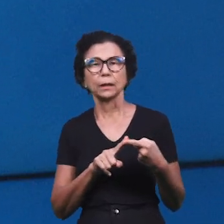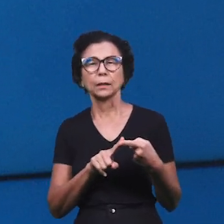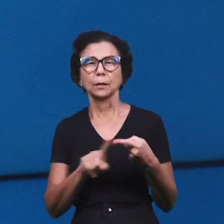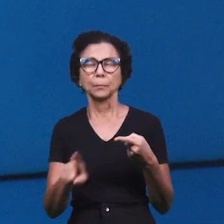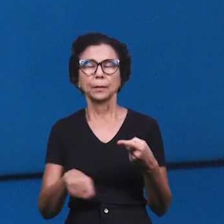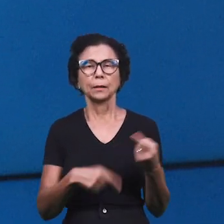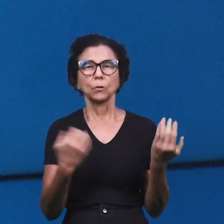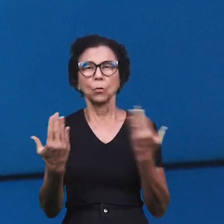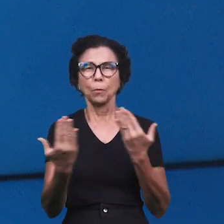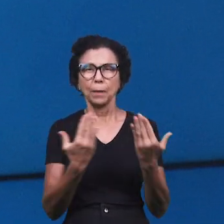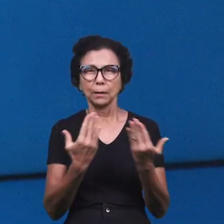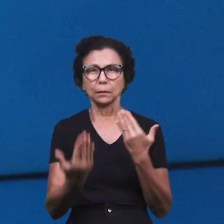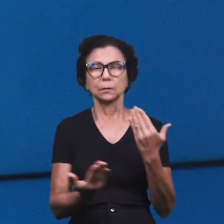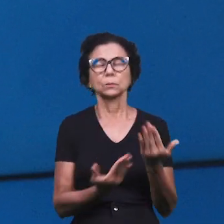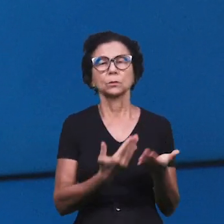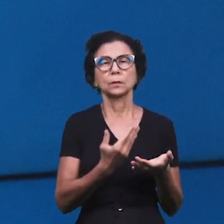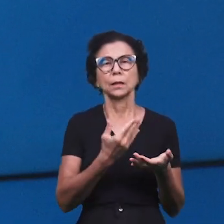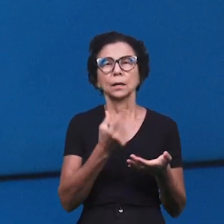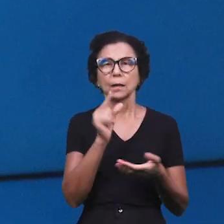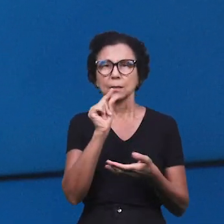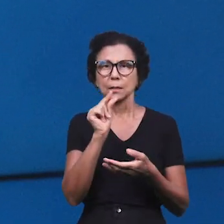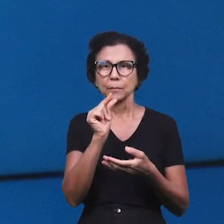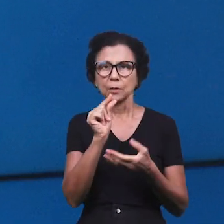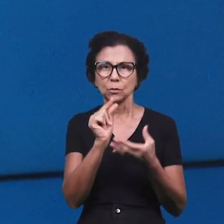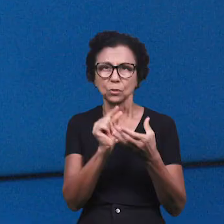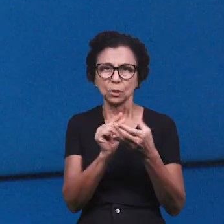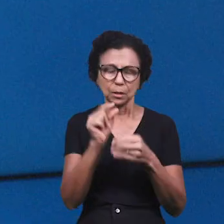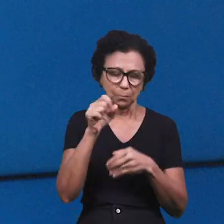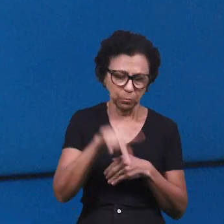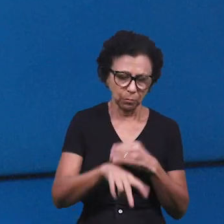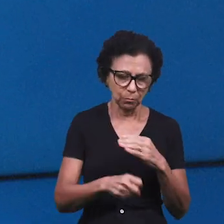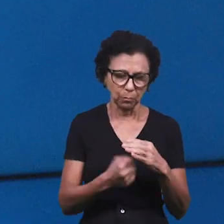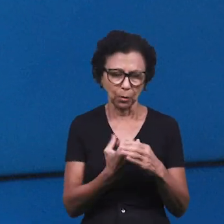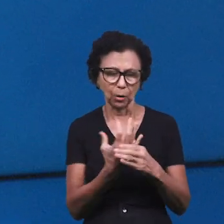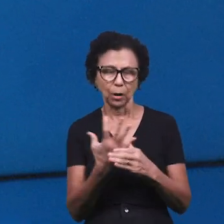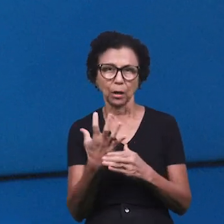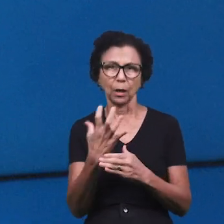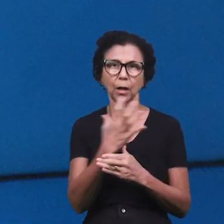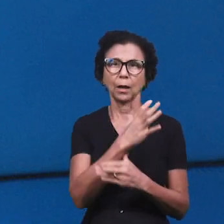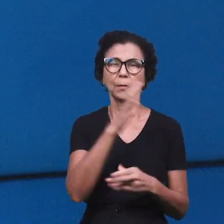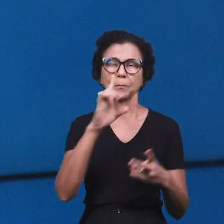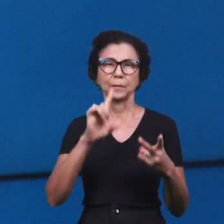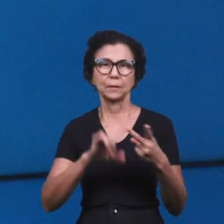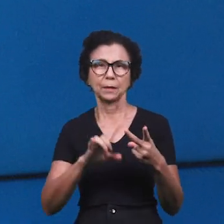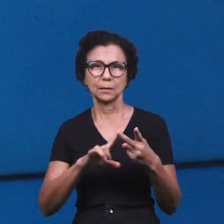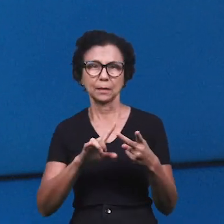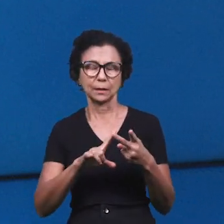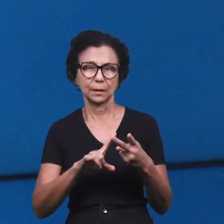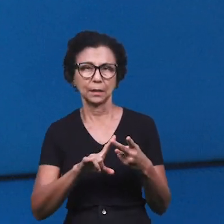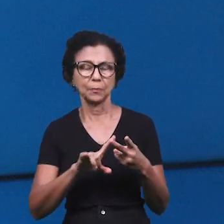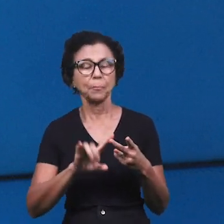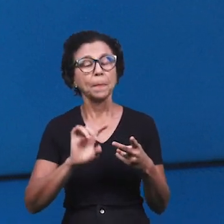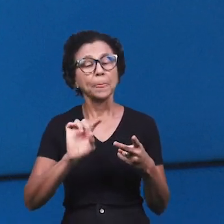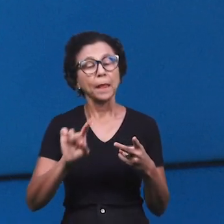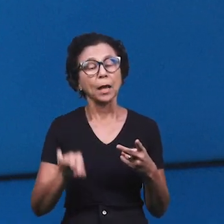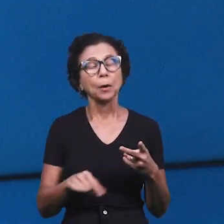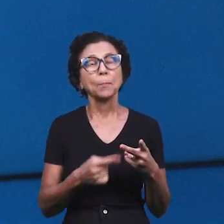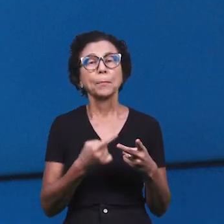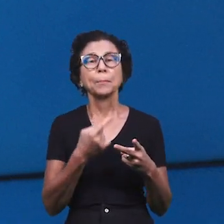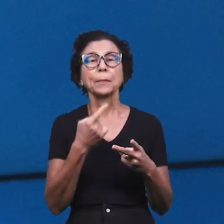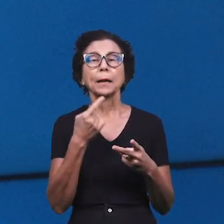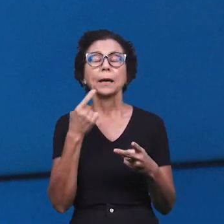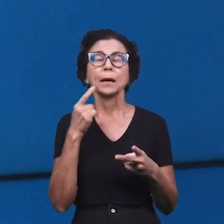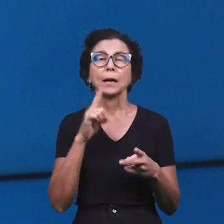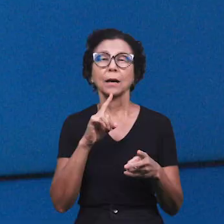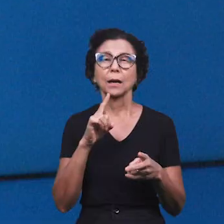é para amadurecer o fruto, porque está chegando a hora da colheita. Então isso profeticamente vai relacionar exatamente com aquilo que o Espírito